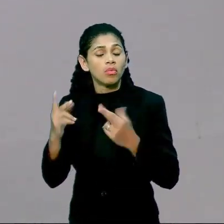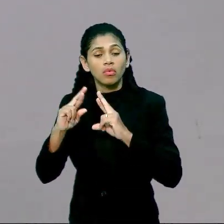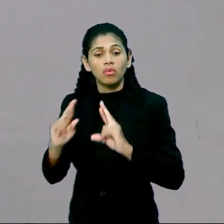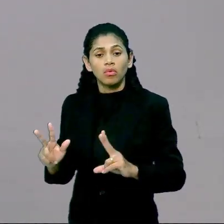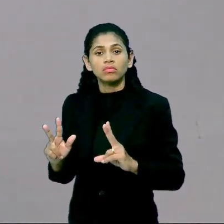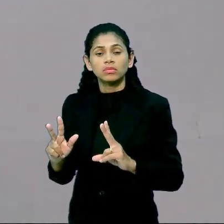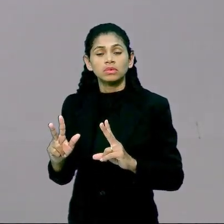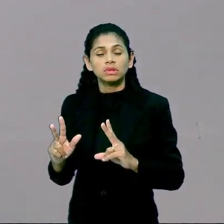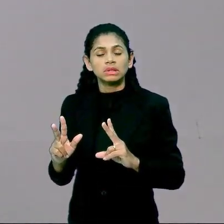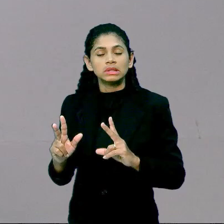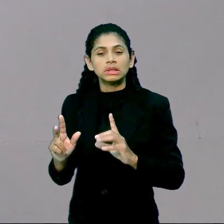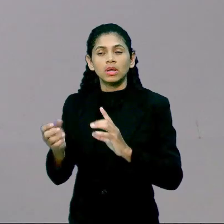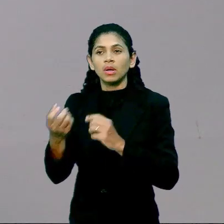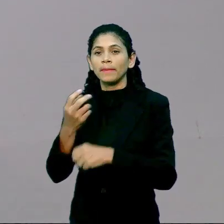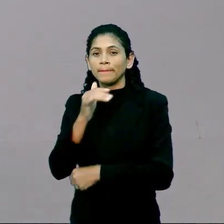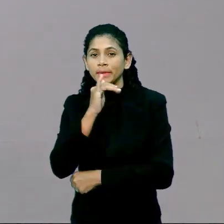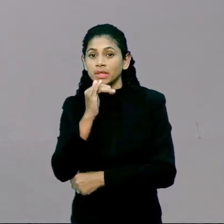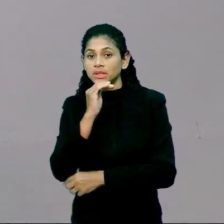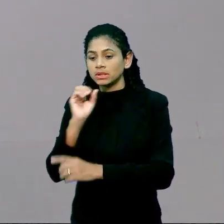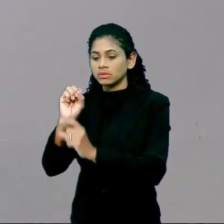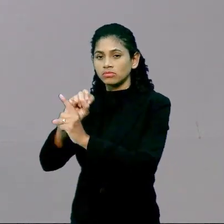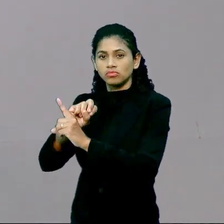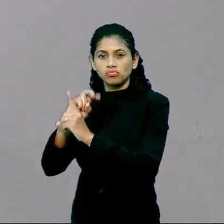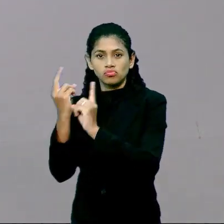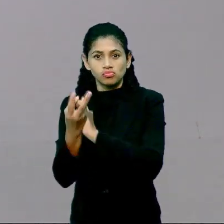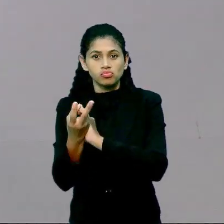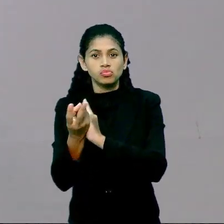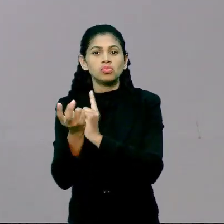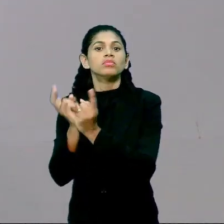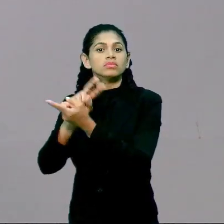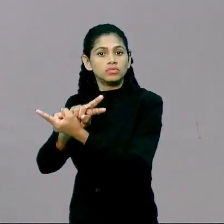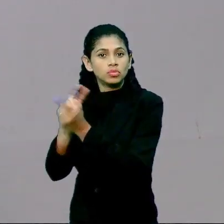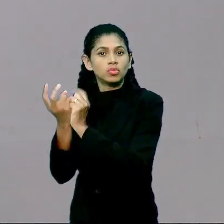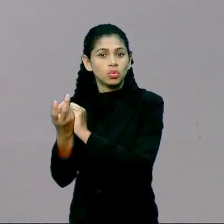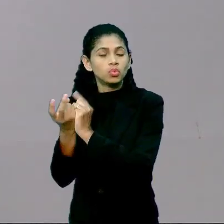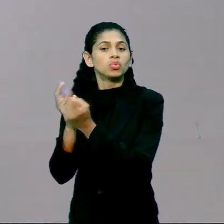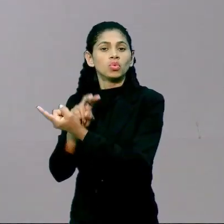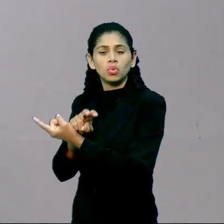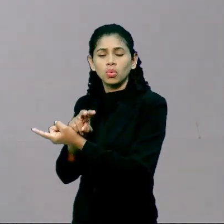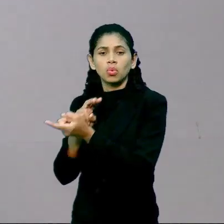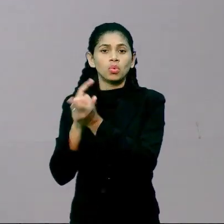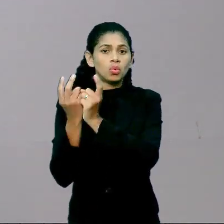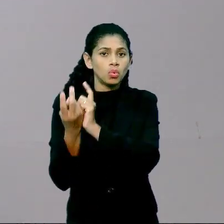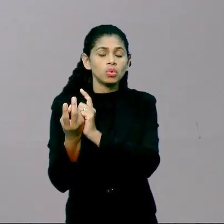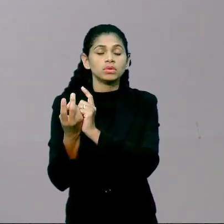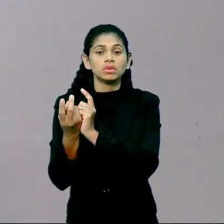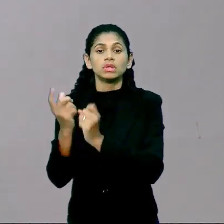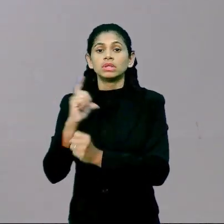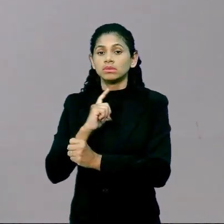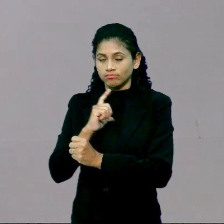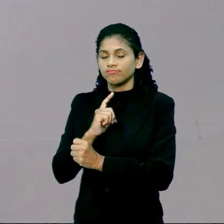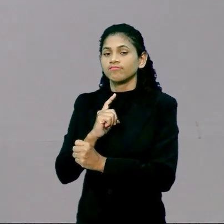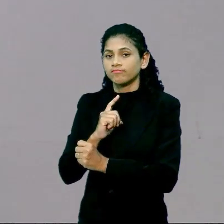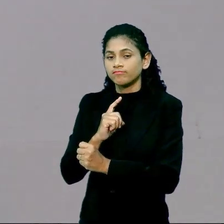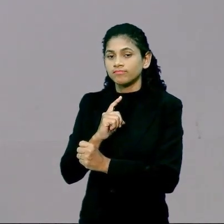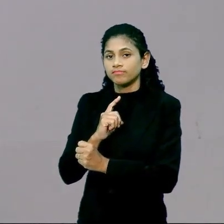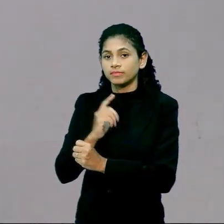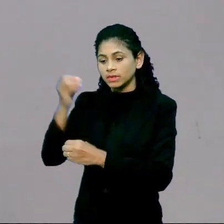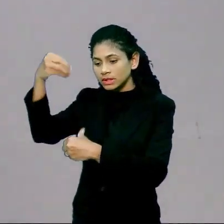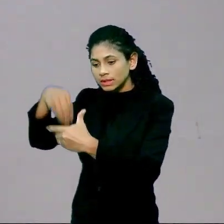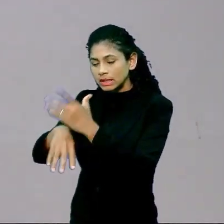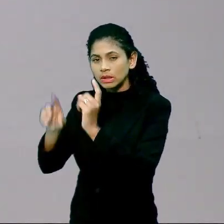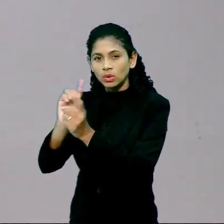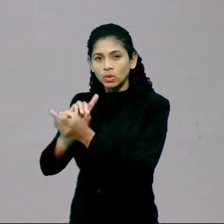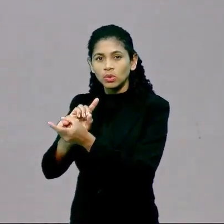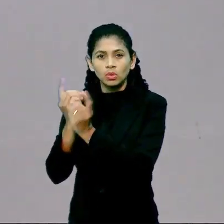cultura africana. Dentro dessa construção tem uma prática muito comum que se chama capoeira. E dentro da